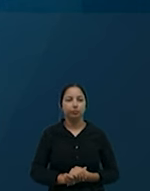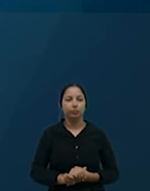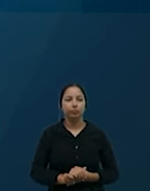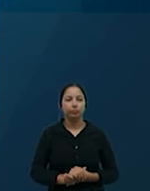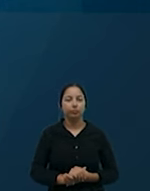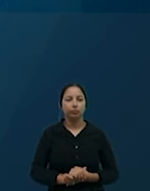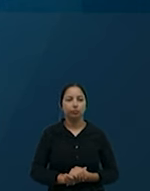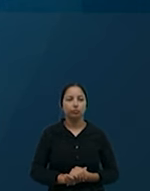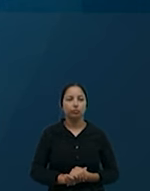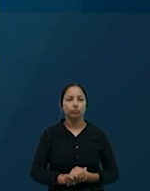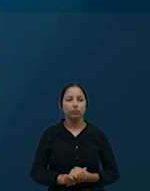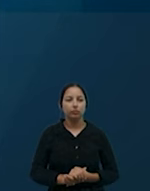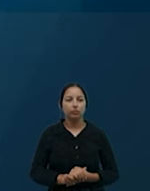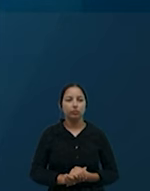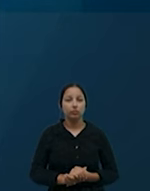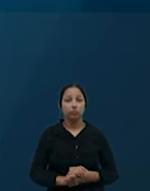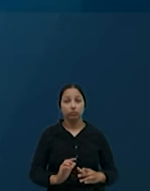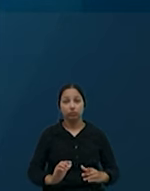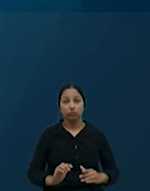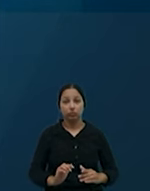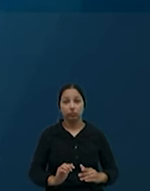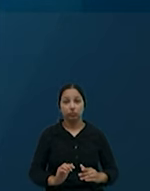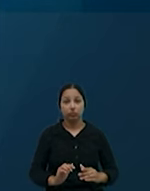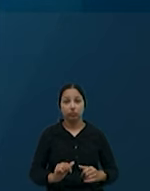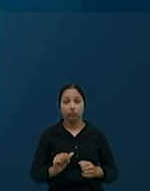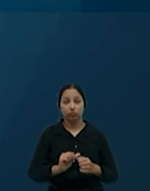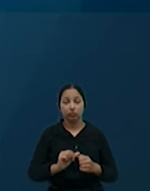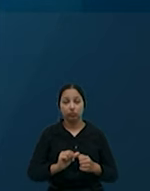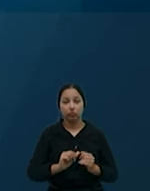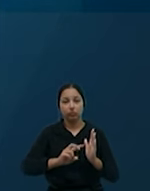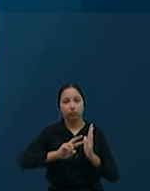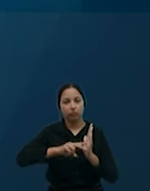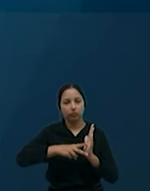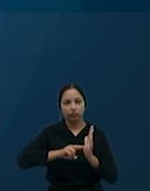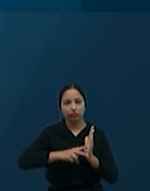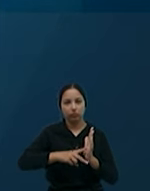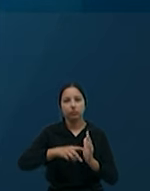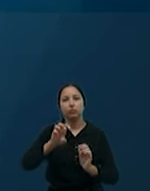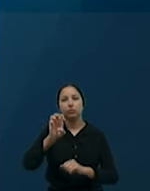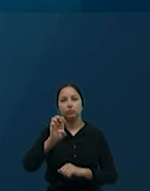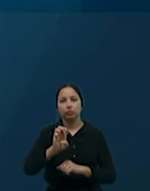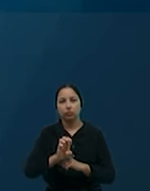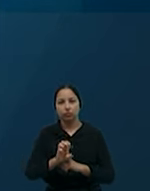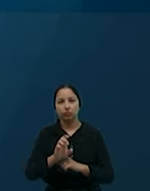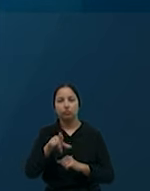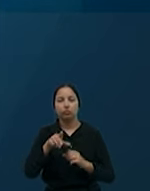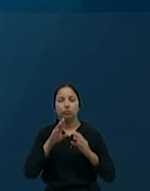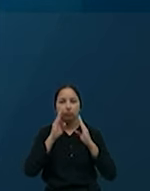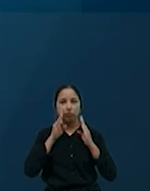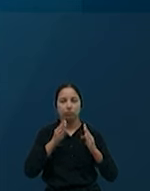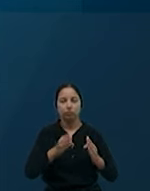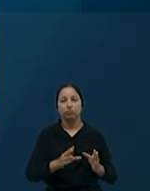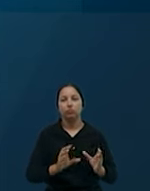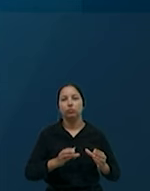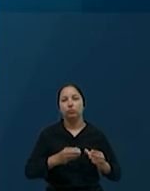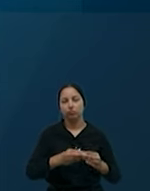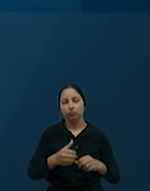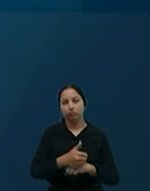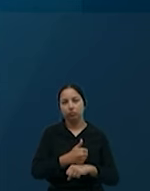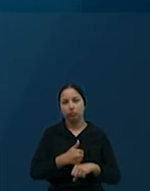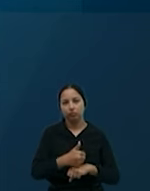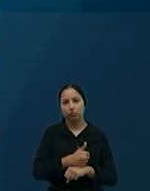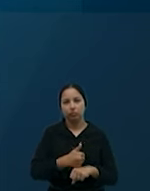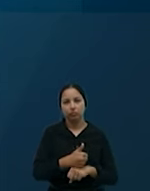promovida por sindicato de âmbito estadual, está restrita aos integrantes da respectiva categoria profissional, filiados ou